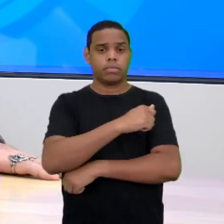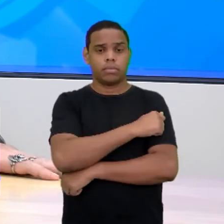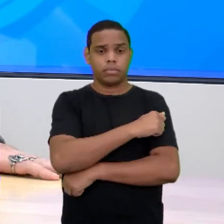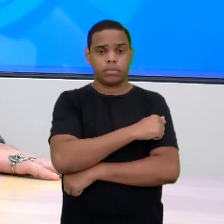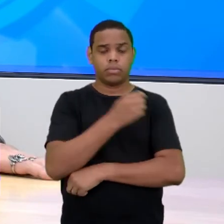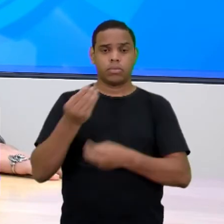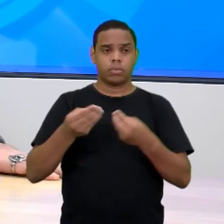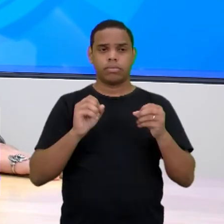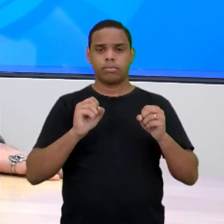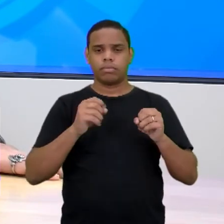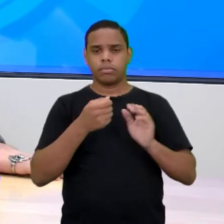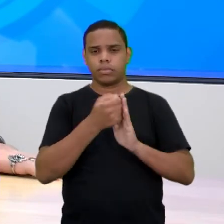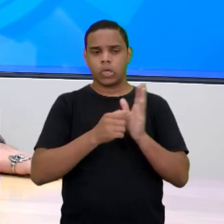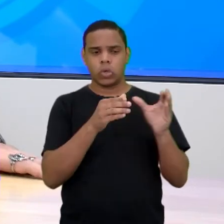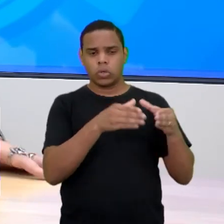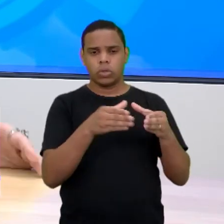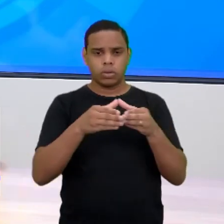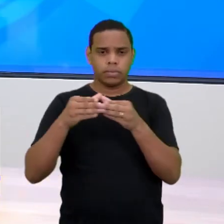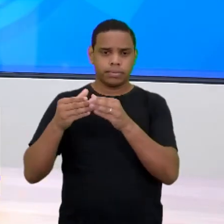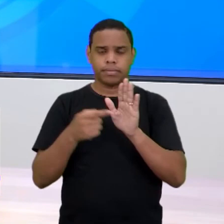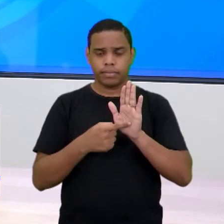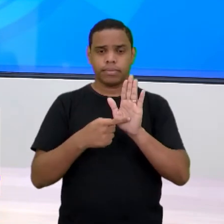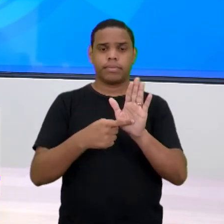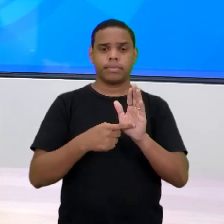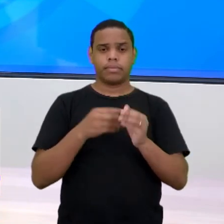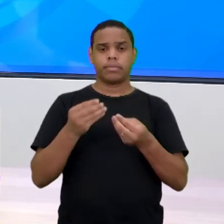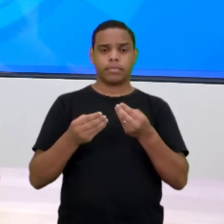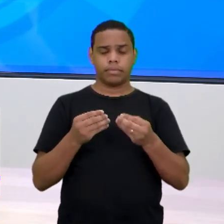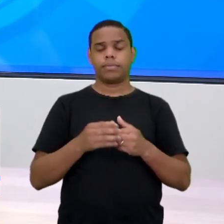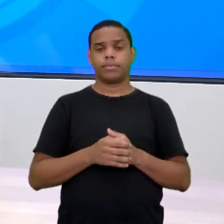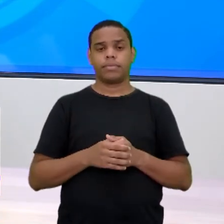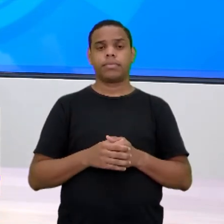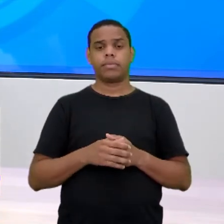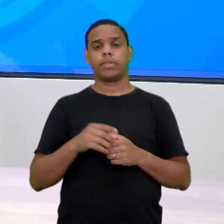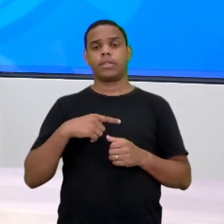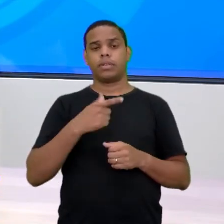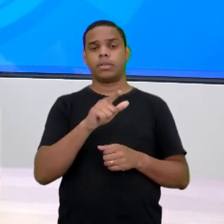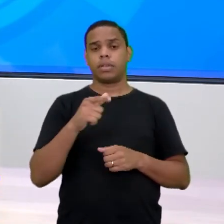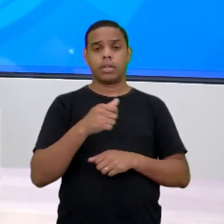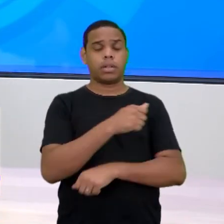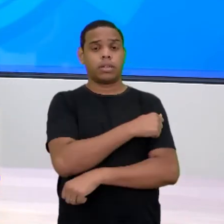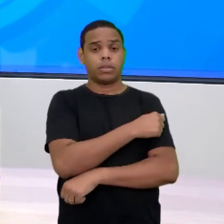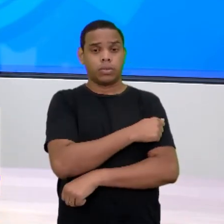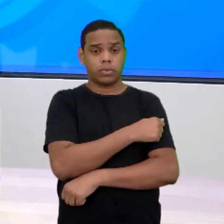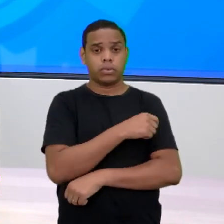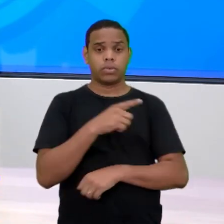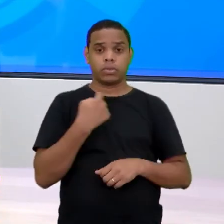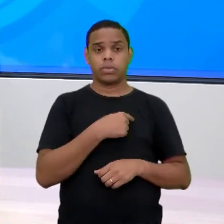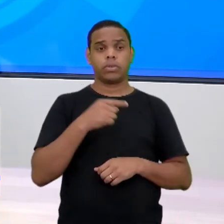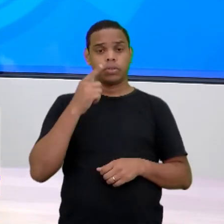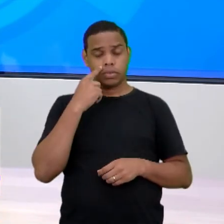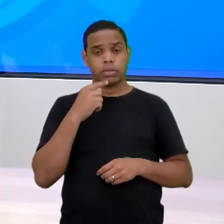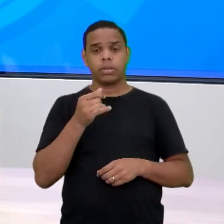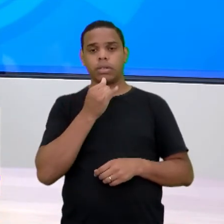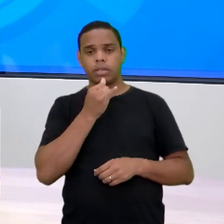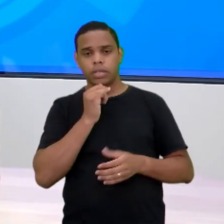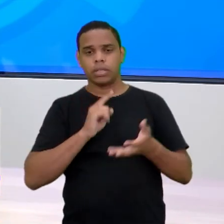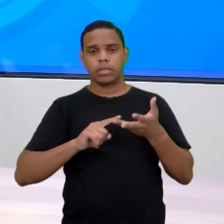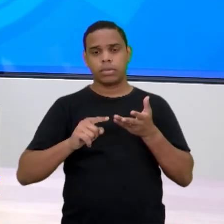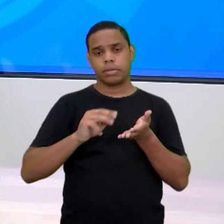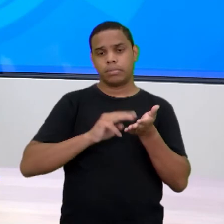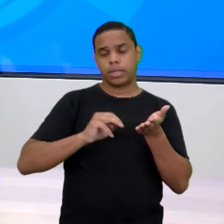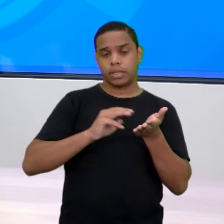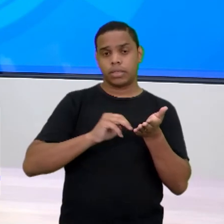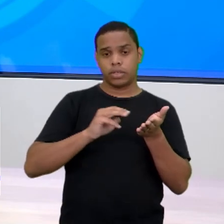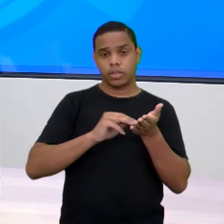aí o trabalho em grupos e depois ser apresentado aí para os demais alunos, né? Nós demos vários exemplos aí de